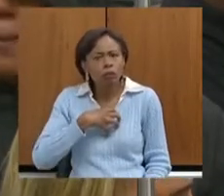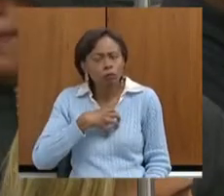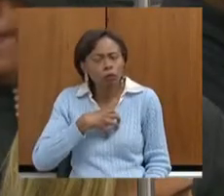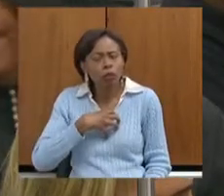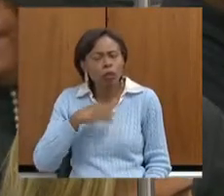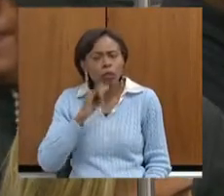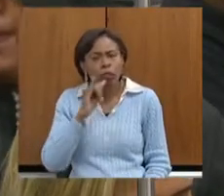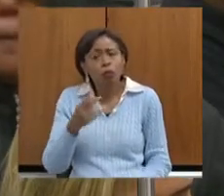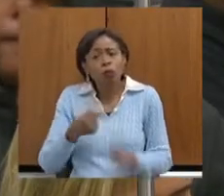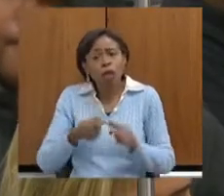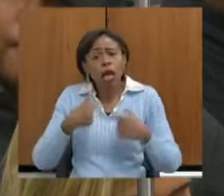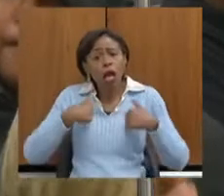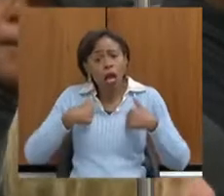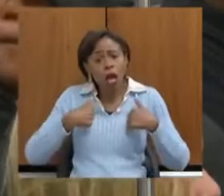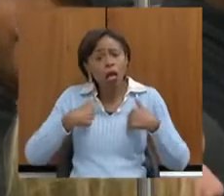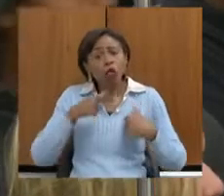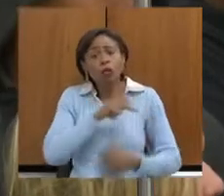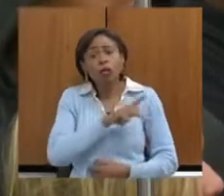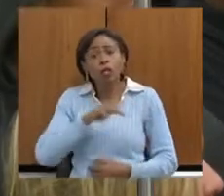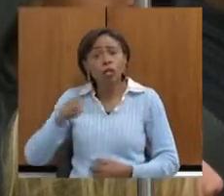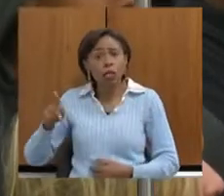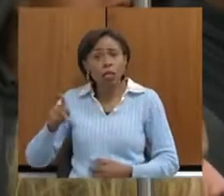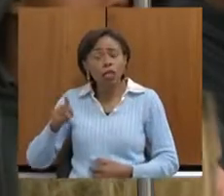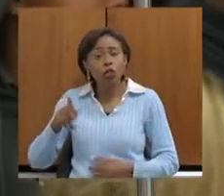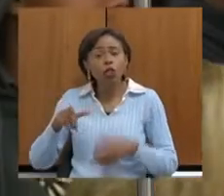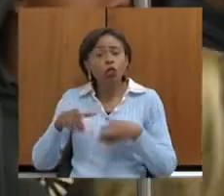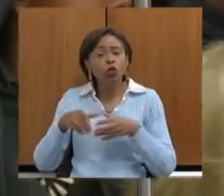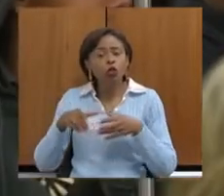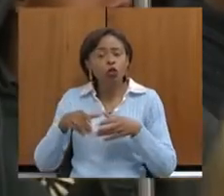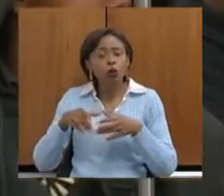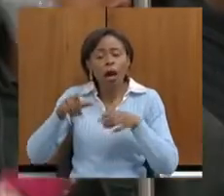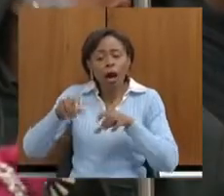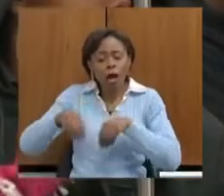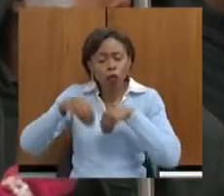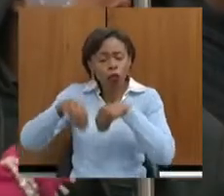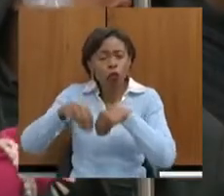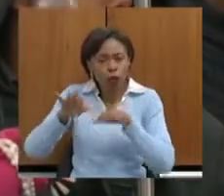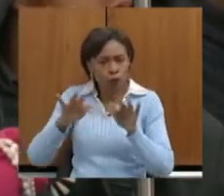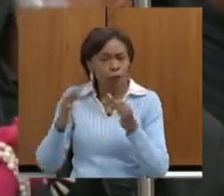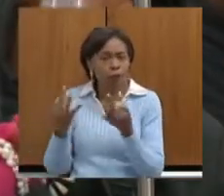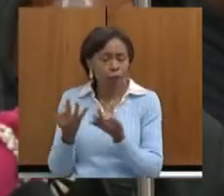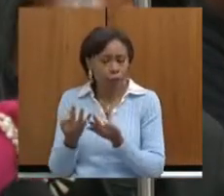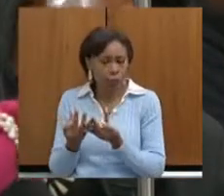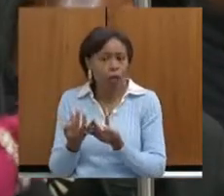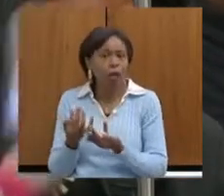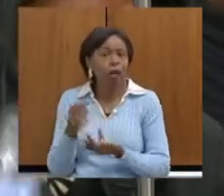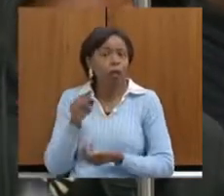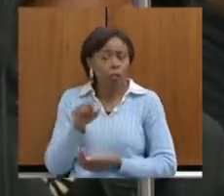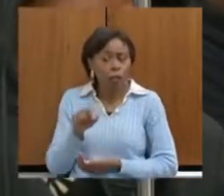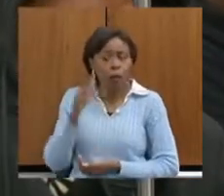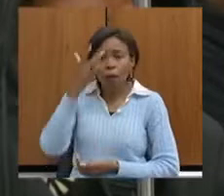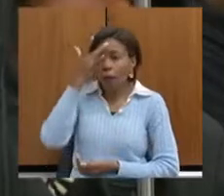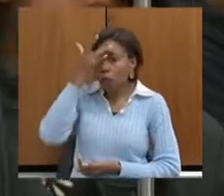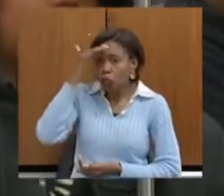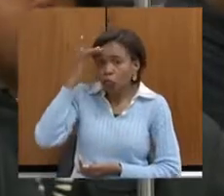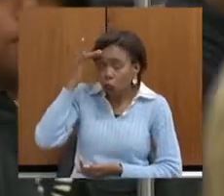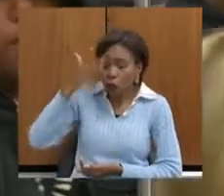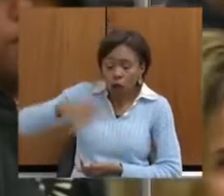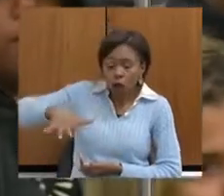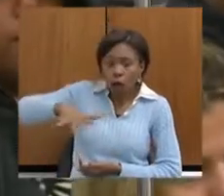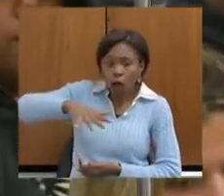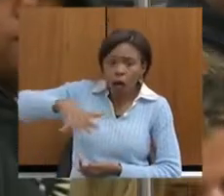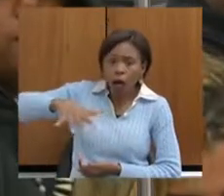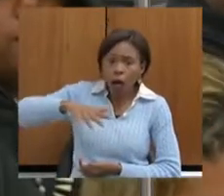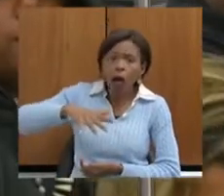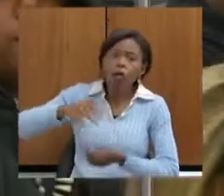digo isso porque eu sou presidente do sindicato da Agricultura Familiar aonde que eu teria chega as pessoas da cultura para mim tá lá